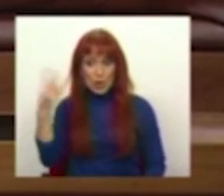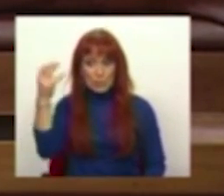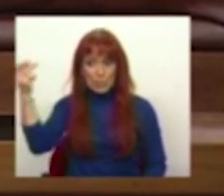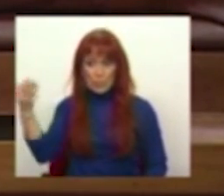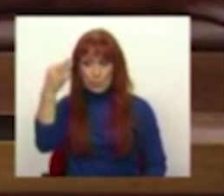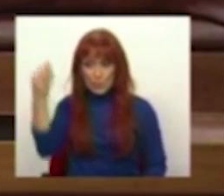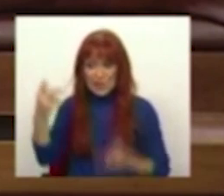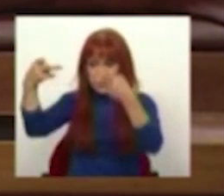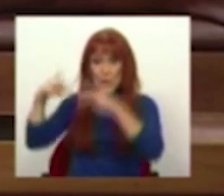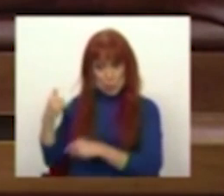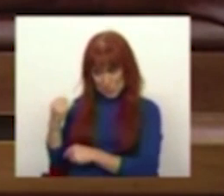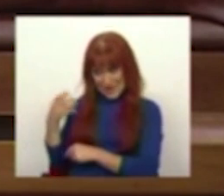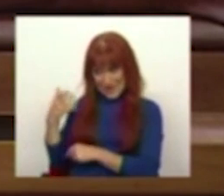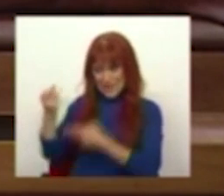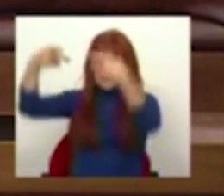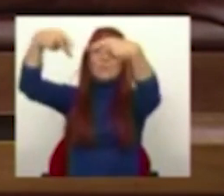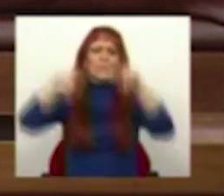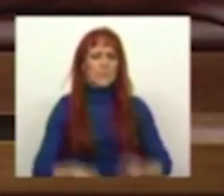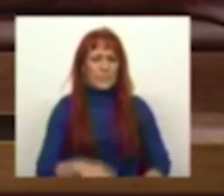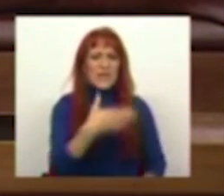131,2% em 2015 para